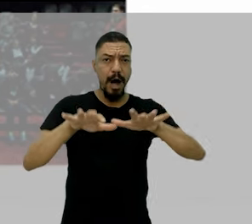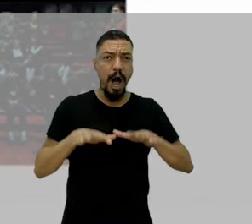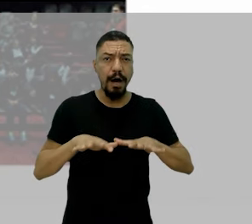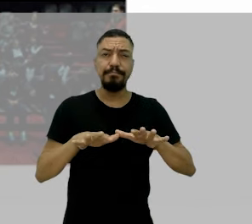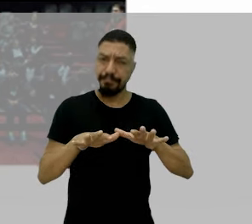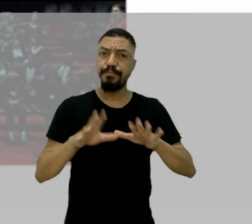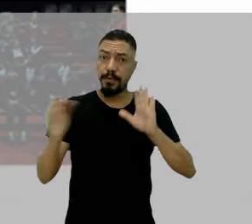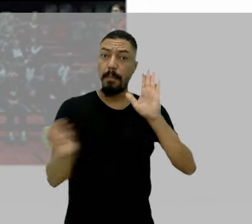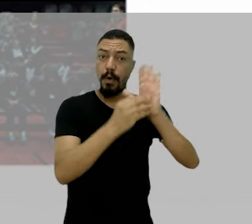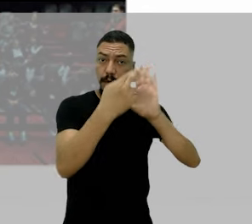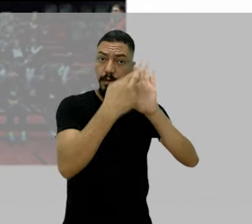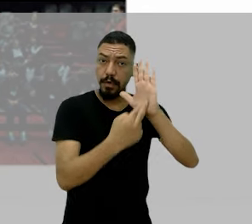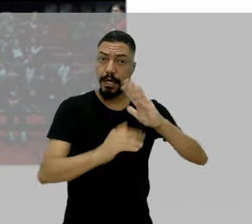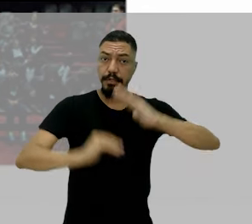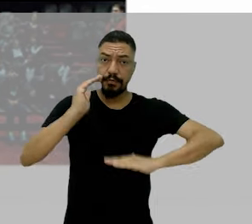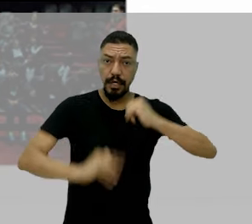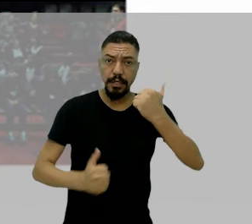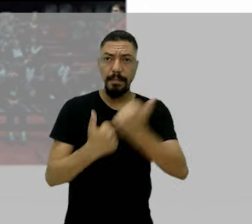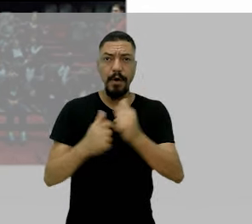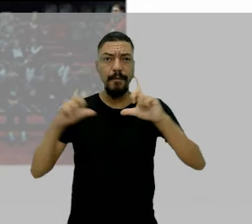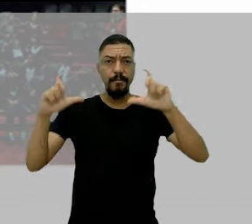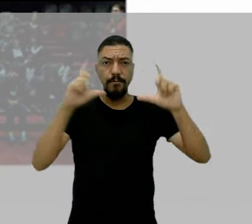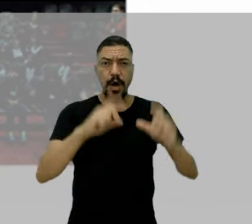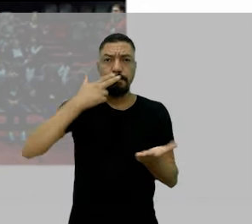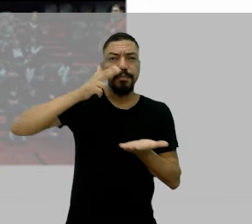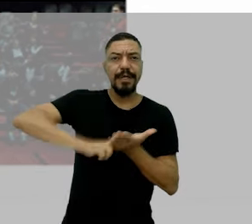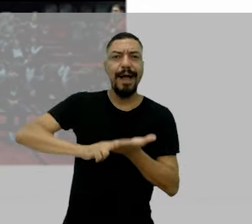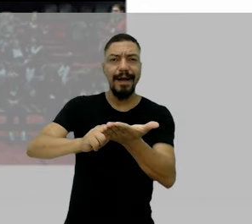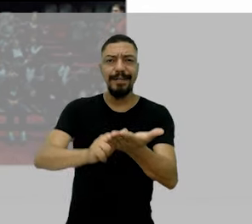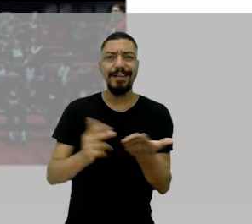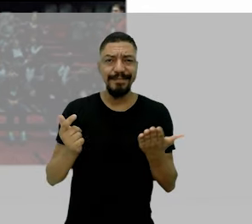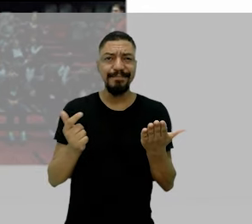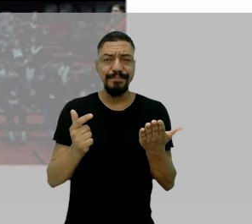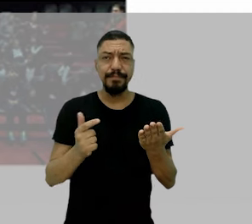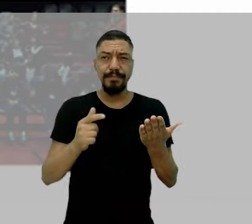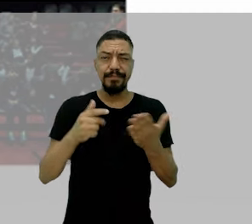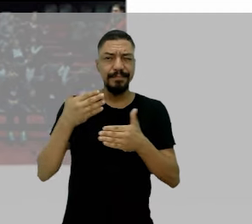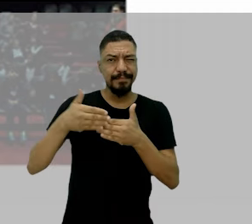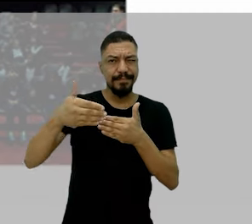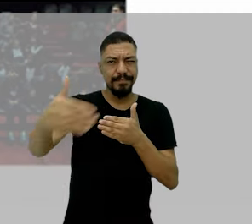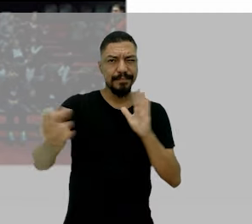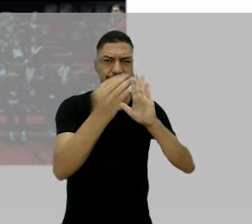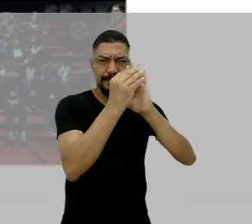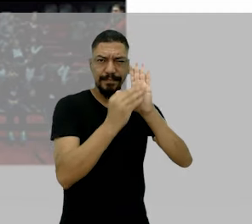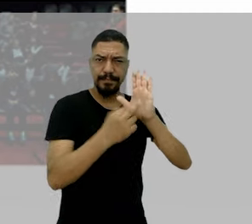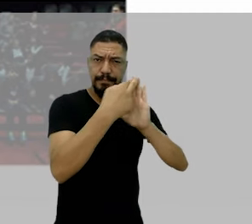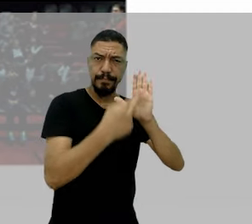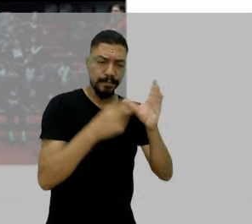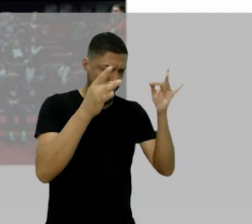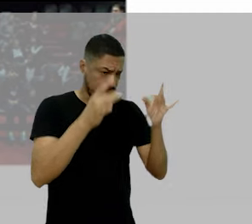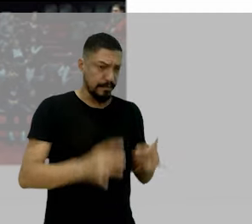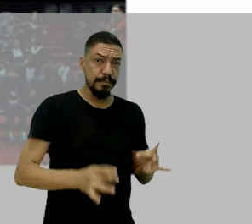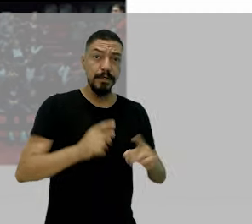atividade de contrapartida, vão as fotos, vão as cartas, e assim sucessivamente. Então, algum material didático